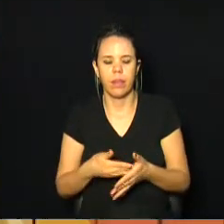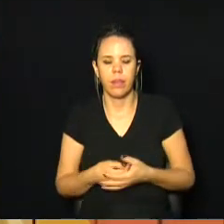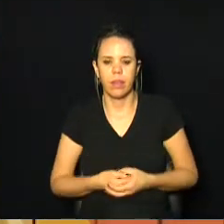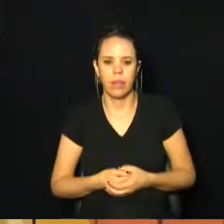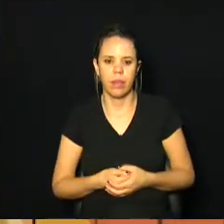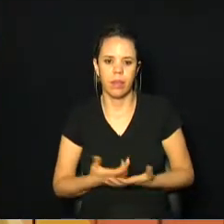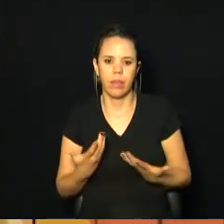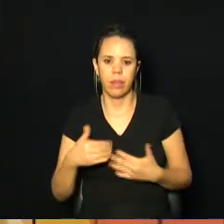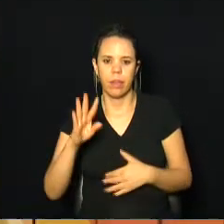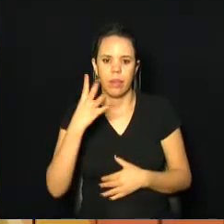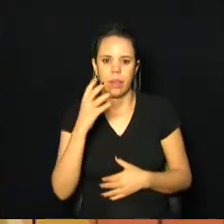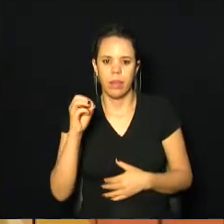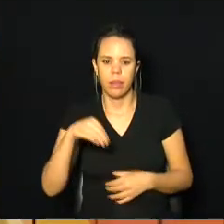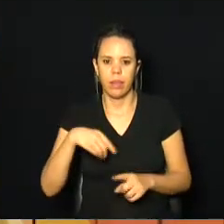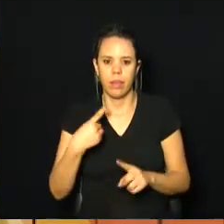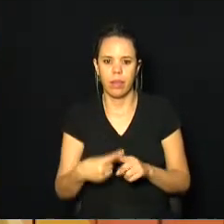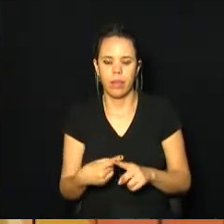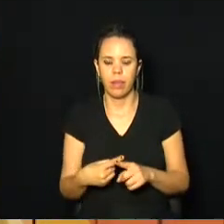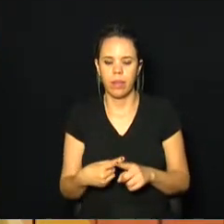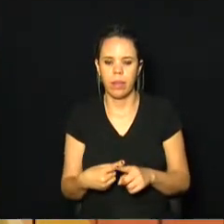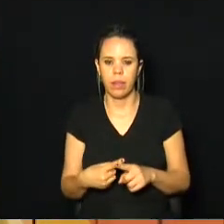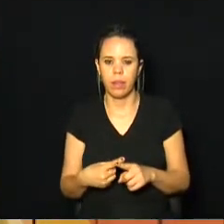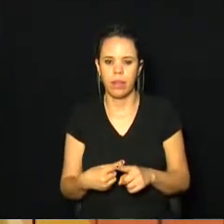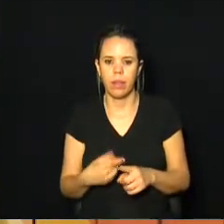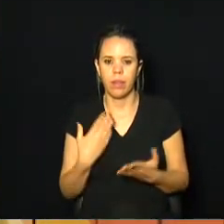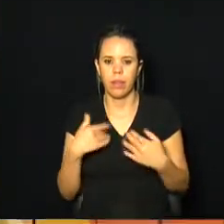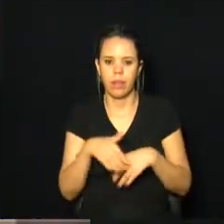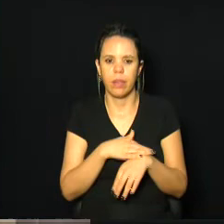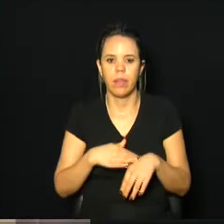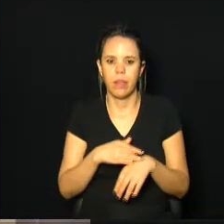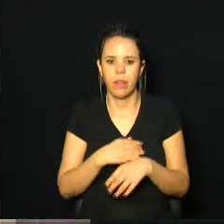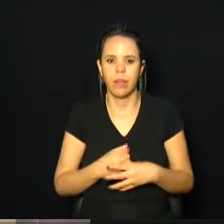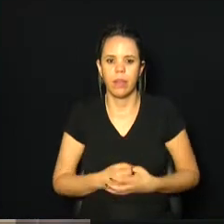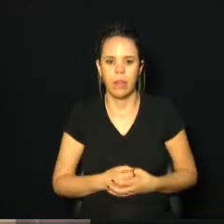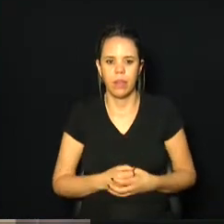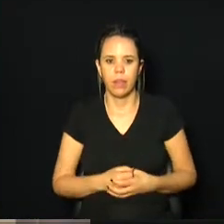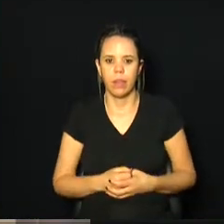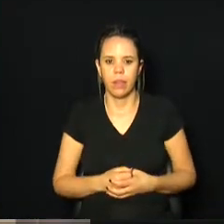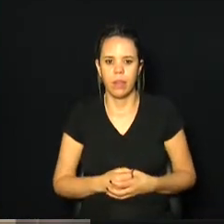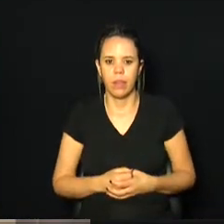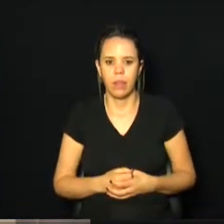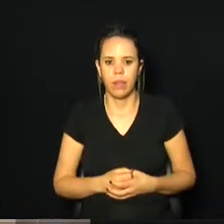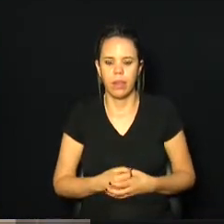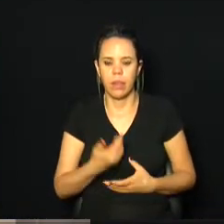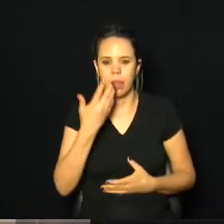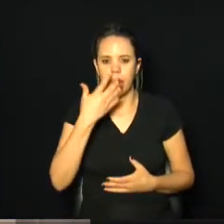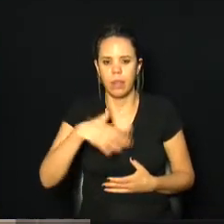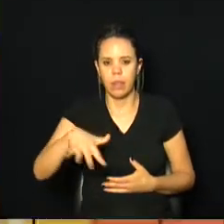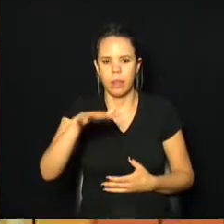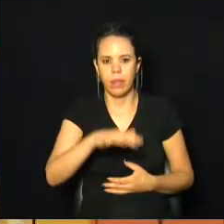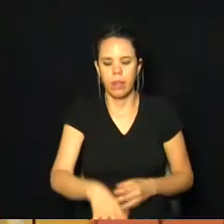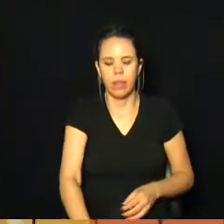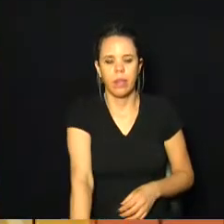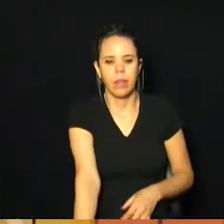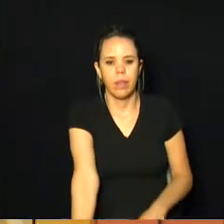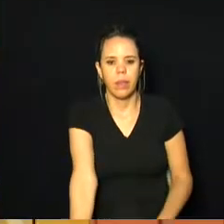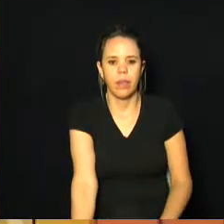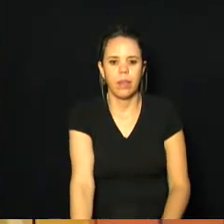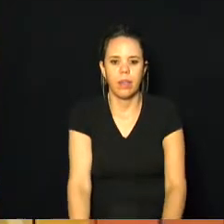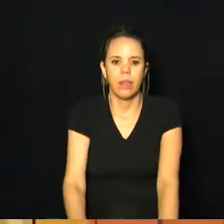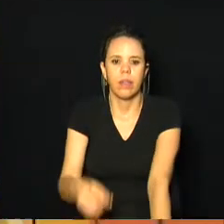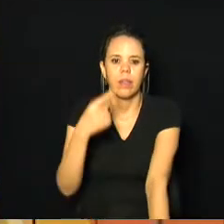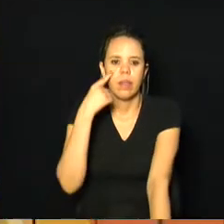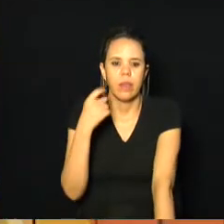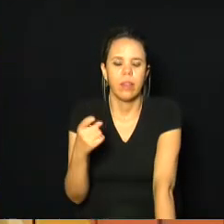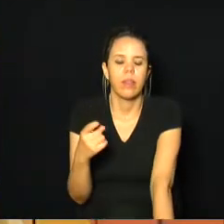esgotando, queria mais uns 40 minutos aqui para a gente ficar conversando e resenhando. Mas as crianças que estão interessadas,